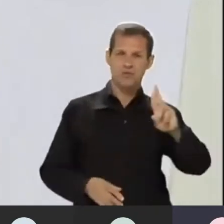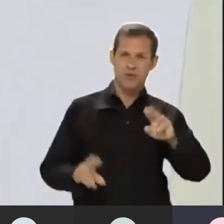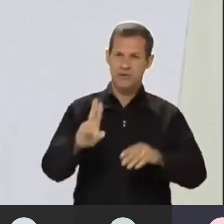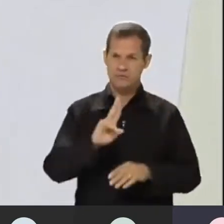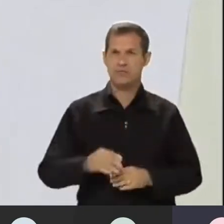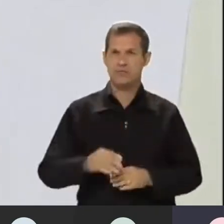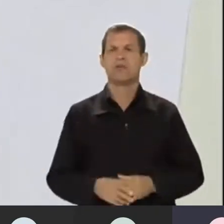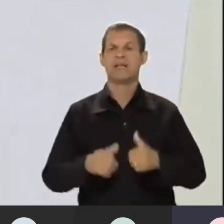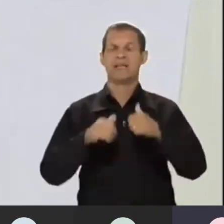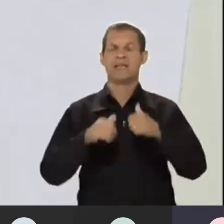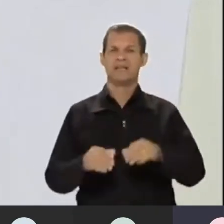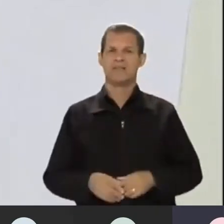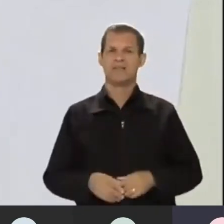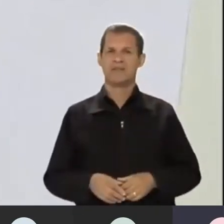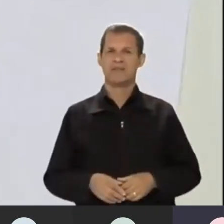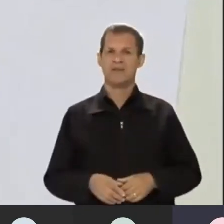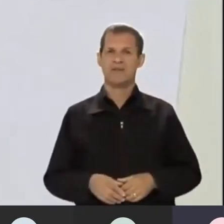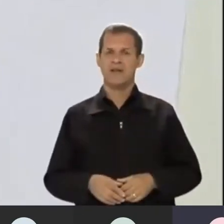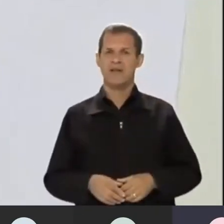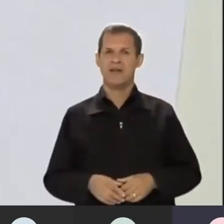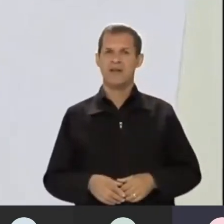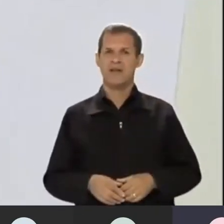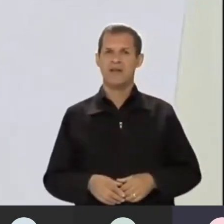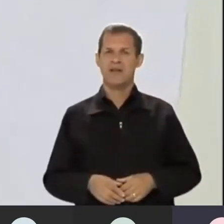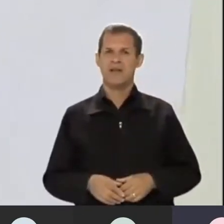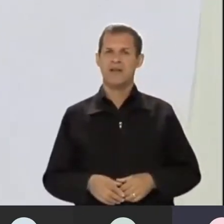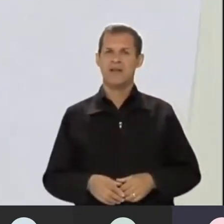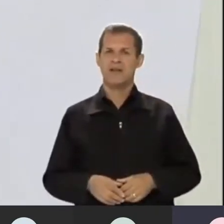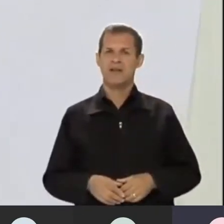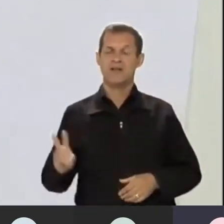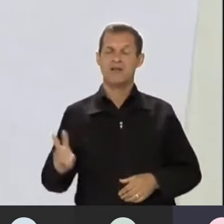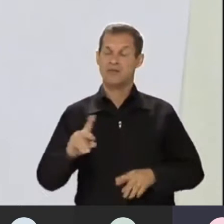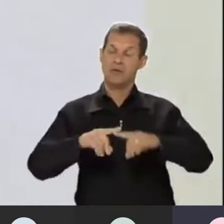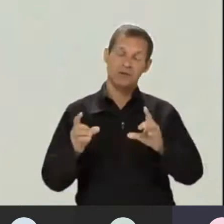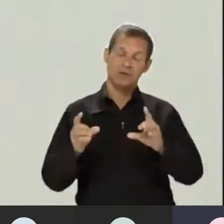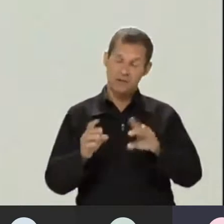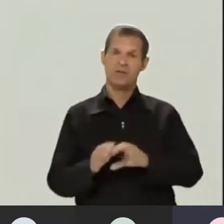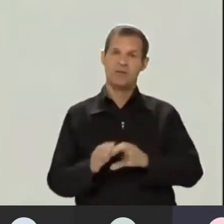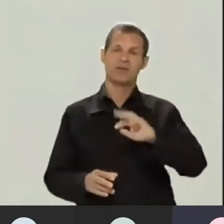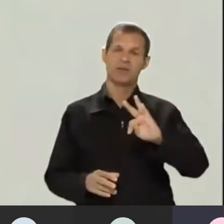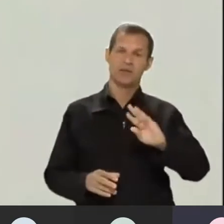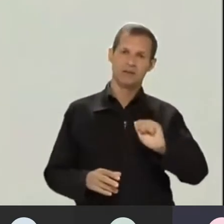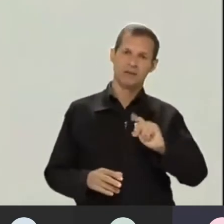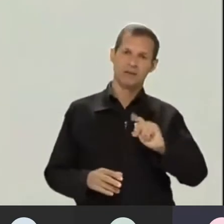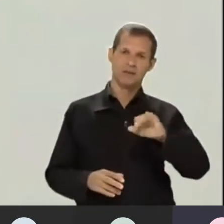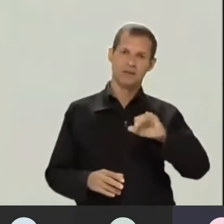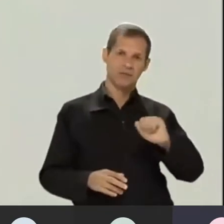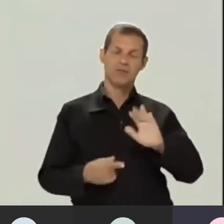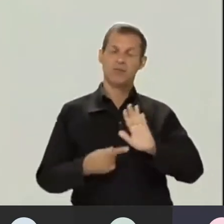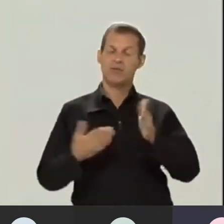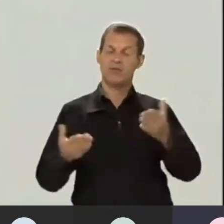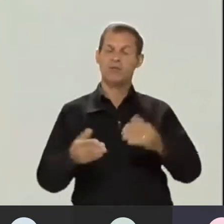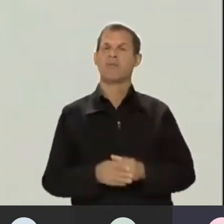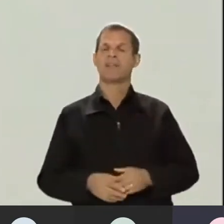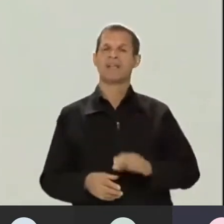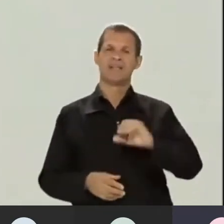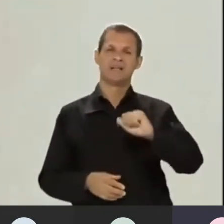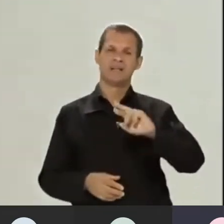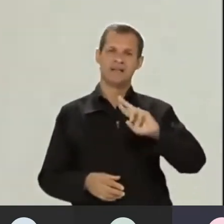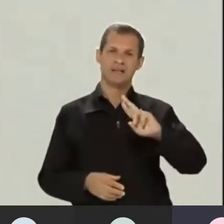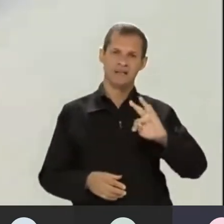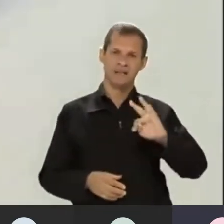relativa utilizando essas variáveis, ok? Então, finalizamos aqui a parte da carta psicrométrica e eu vou mostrar agora para você